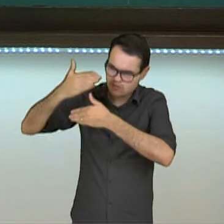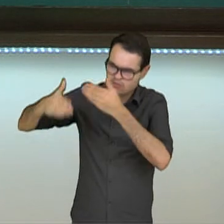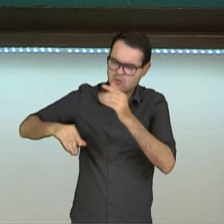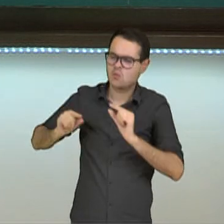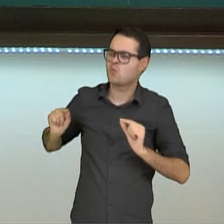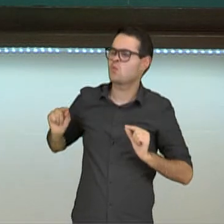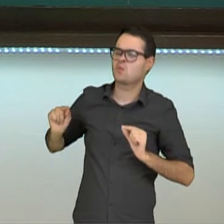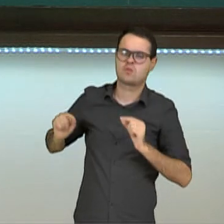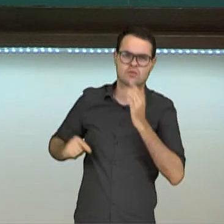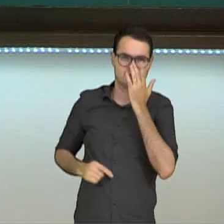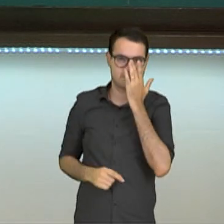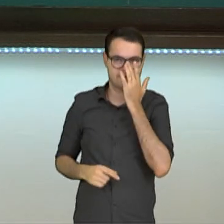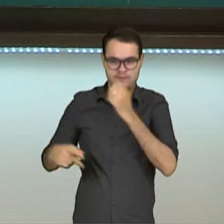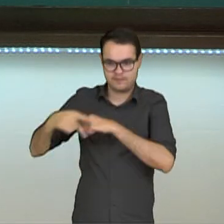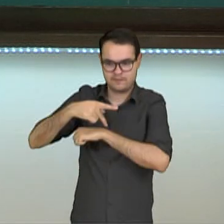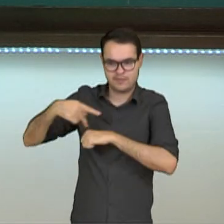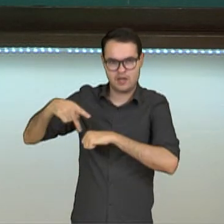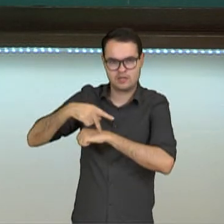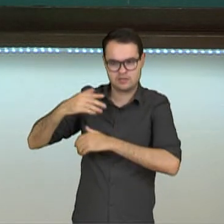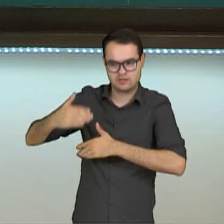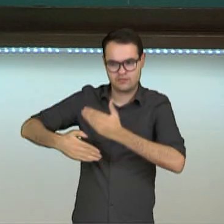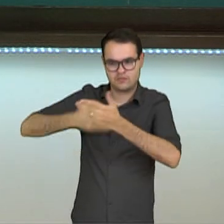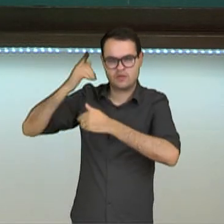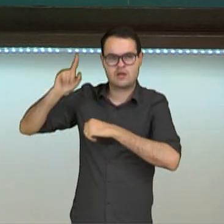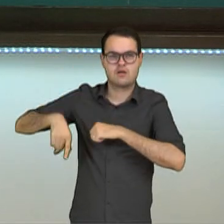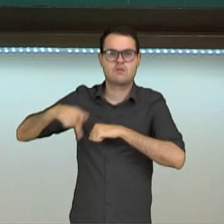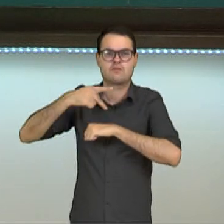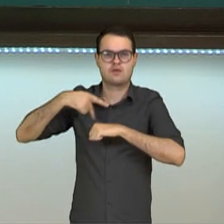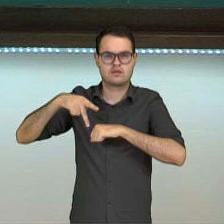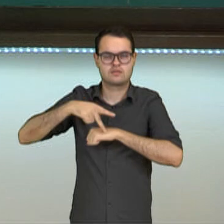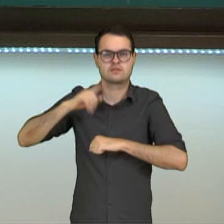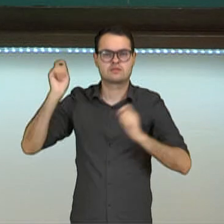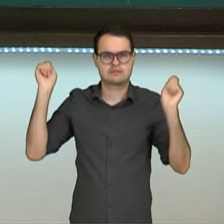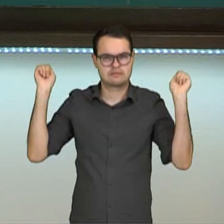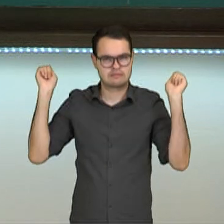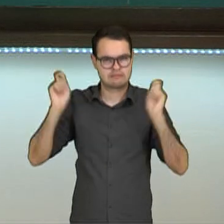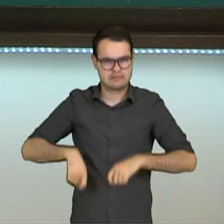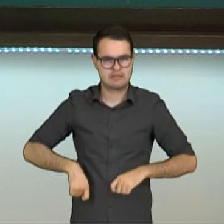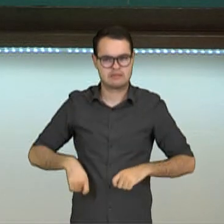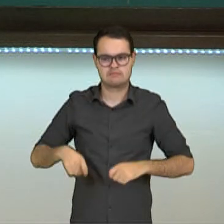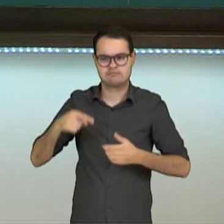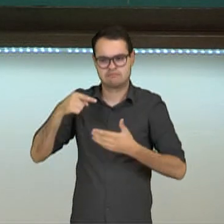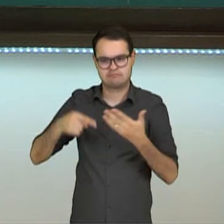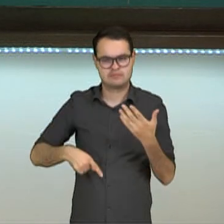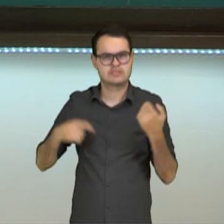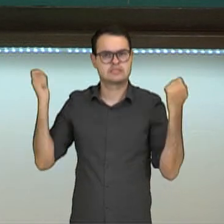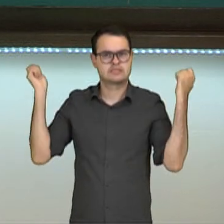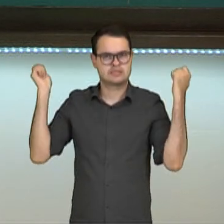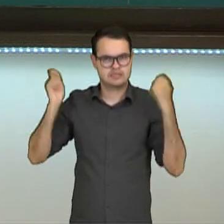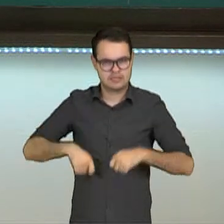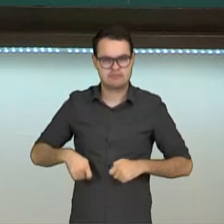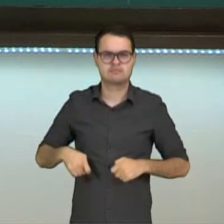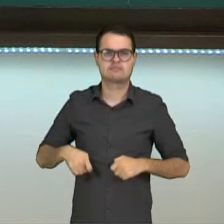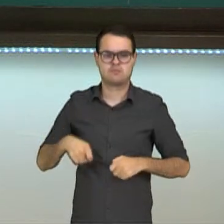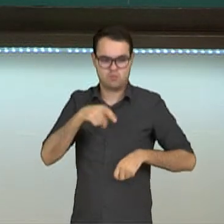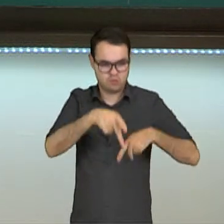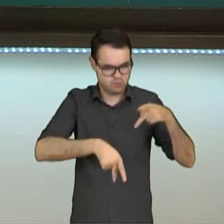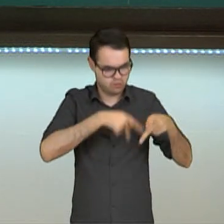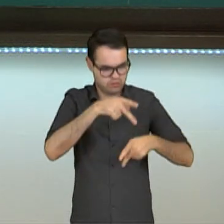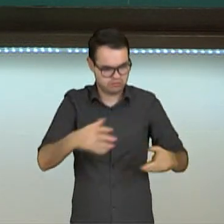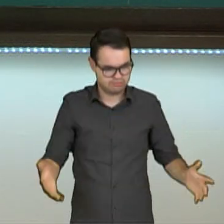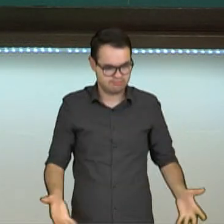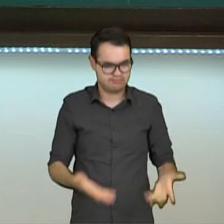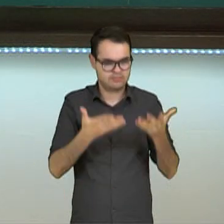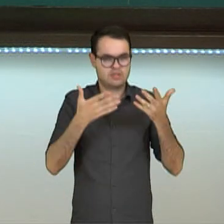tá? Então, o país desenvolvido é aquele que tem as condições necessárias para que a população